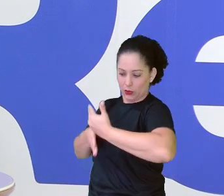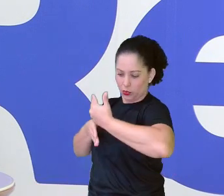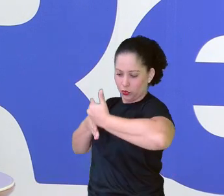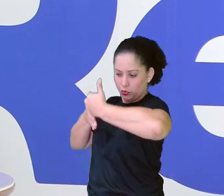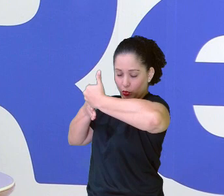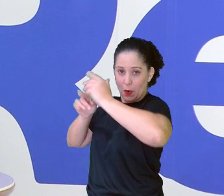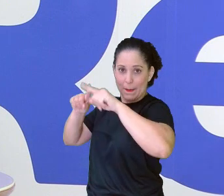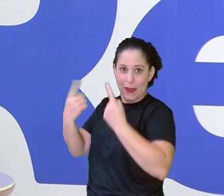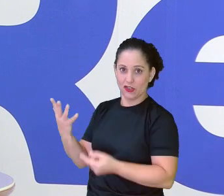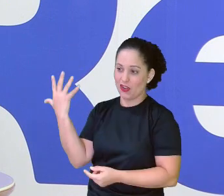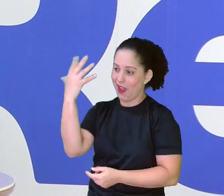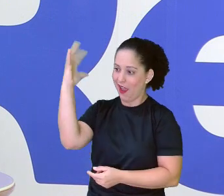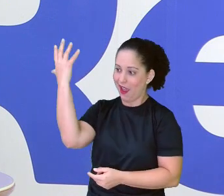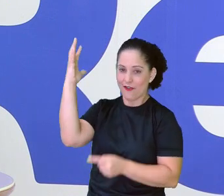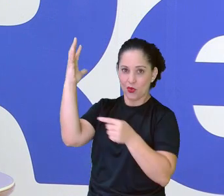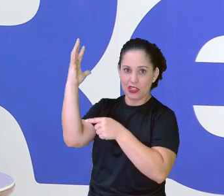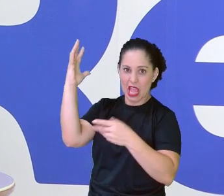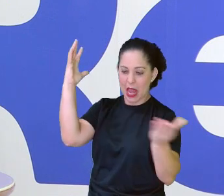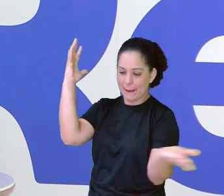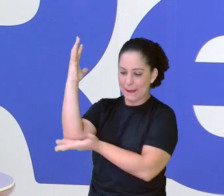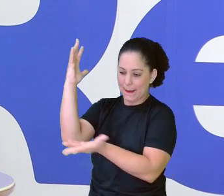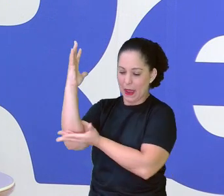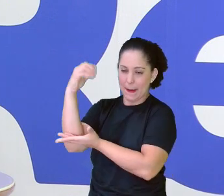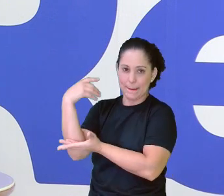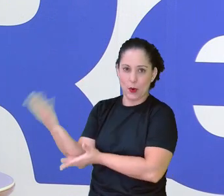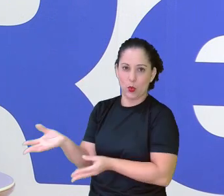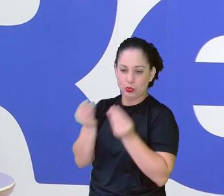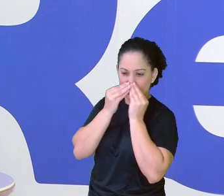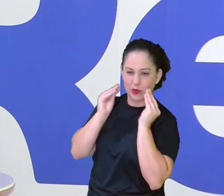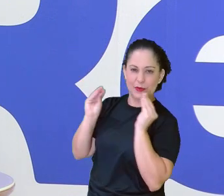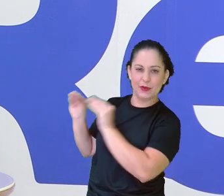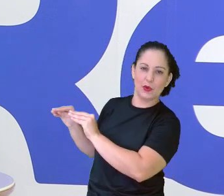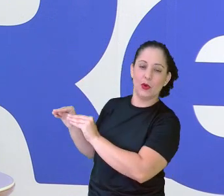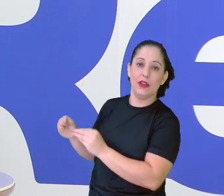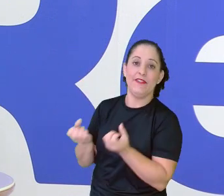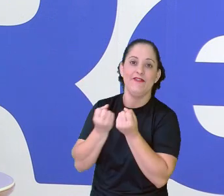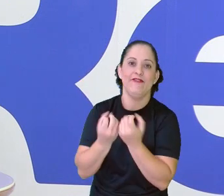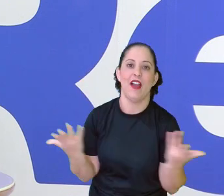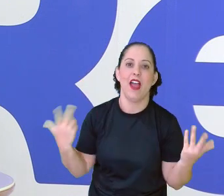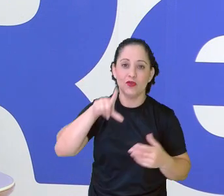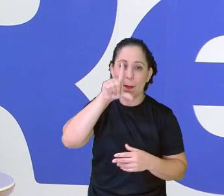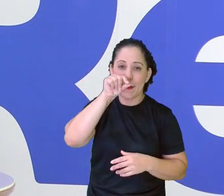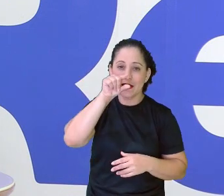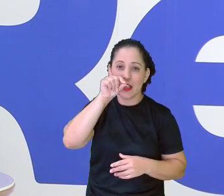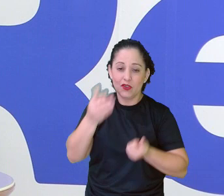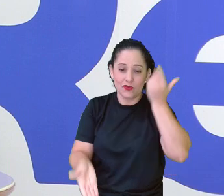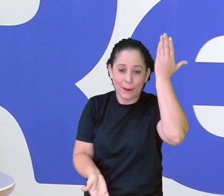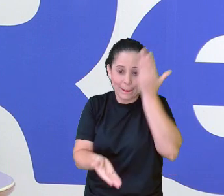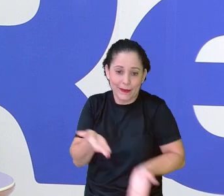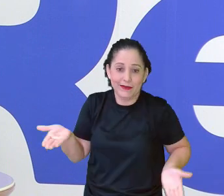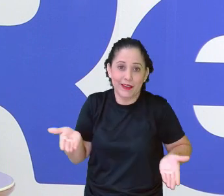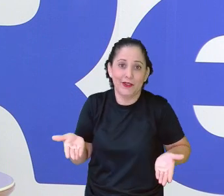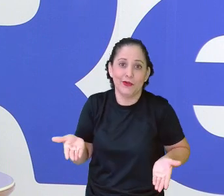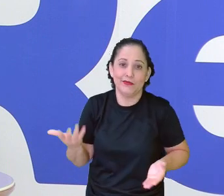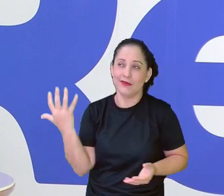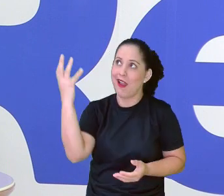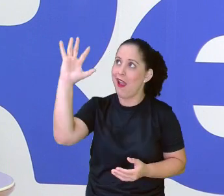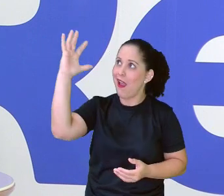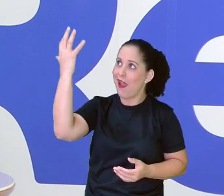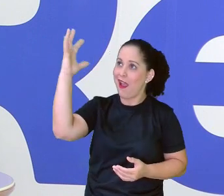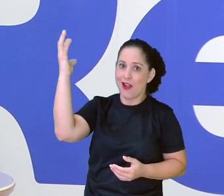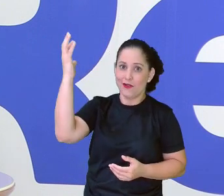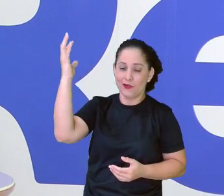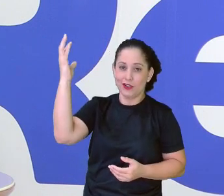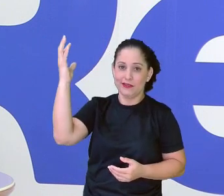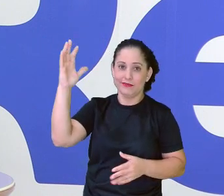aí, muitos passarinhos faziam ninho e vinham toda noite para essa árvore. E o que aconteceu? Quando chegaram lá, não tinha mais a mangueira. E